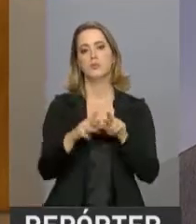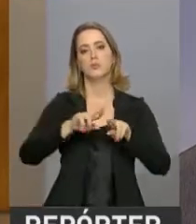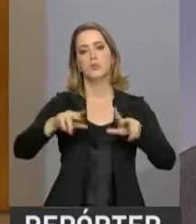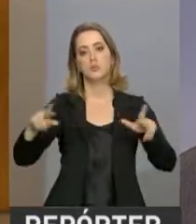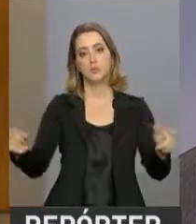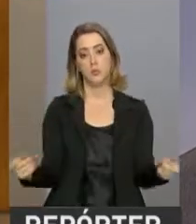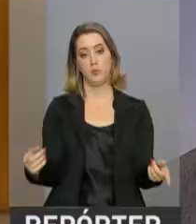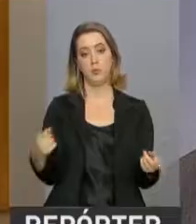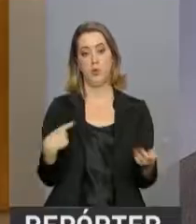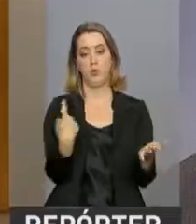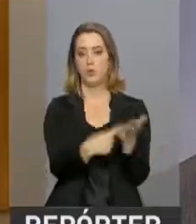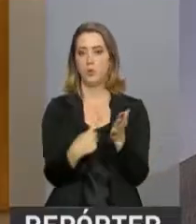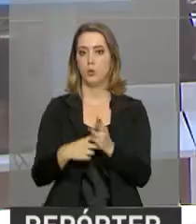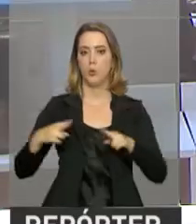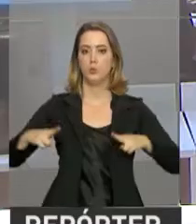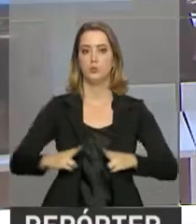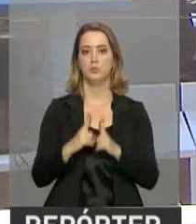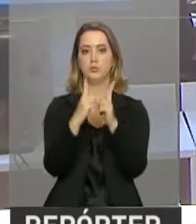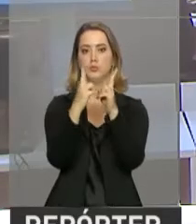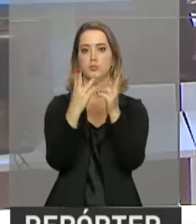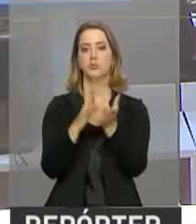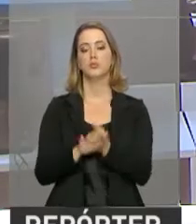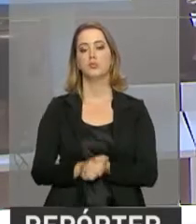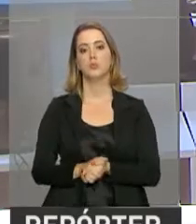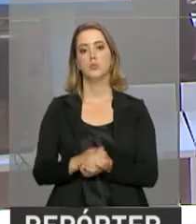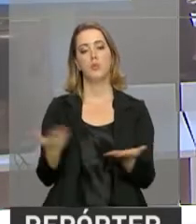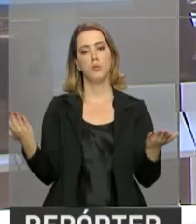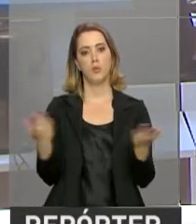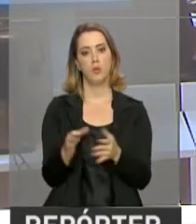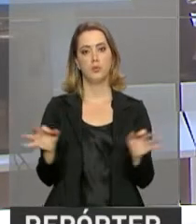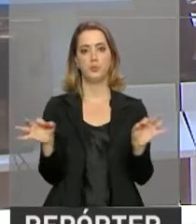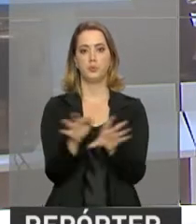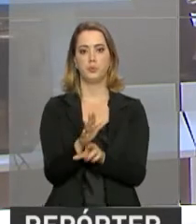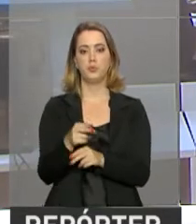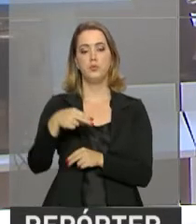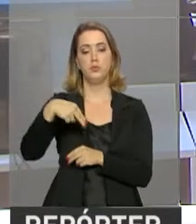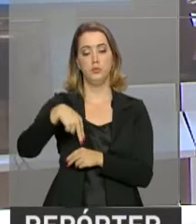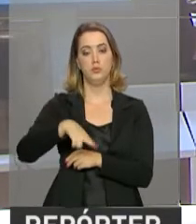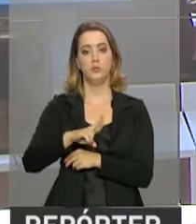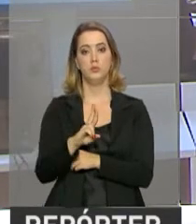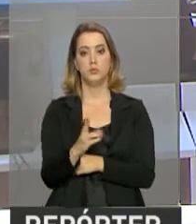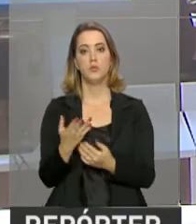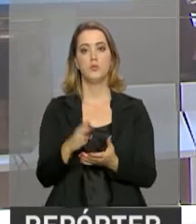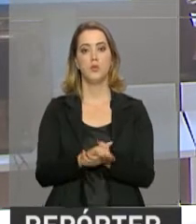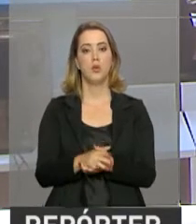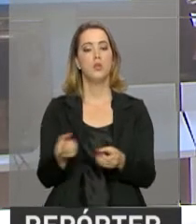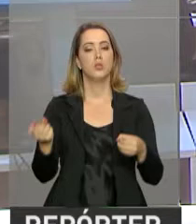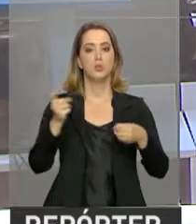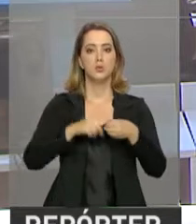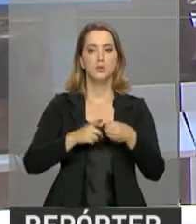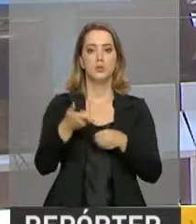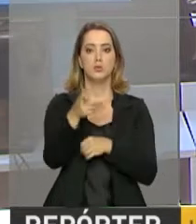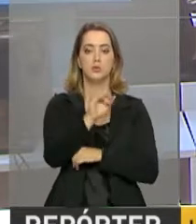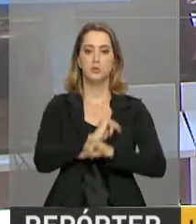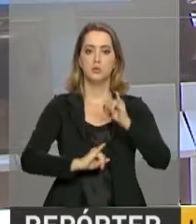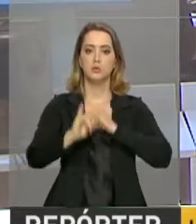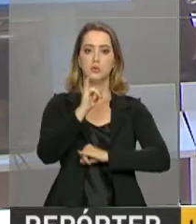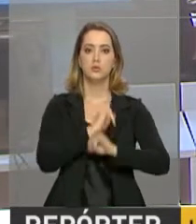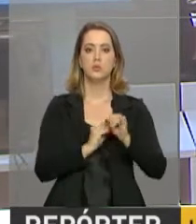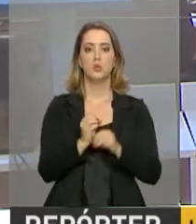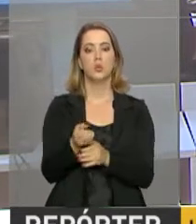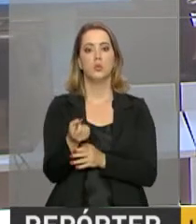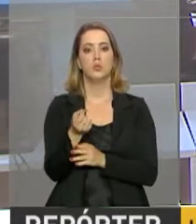do acordo de paris e aqui termina esta edição do repórter nbr podemos voltar a qualquer momento com outras